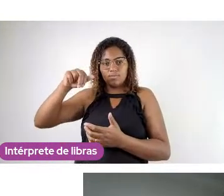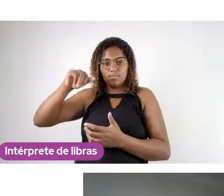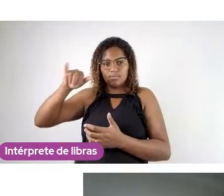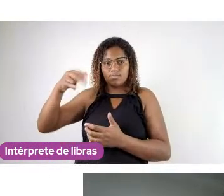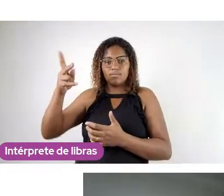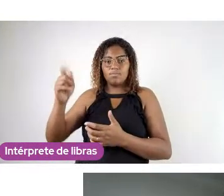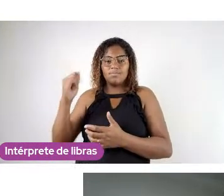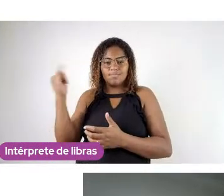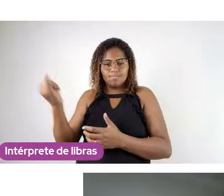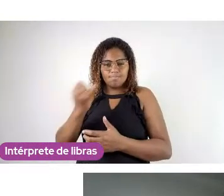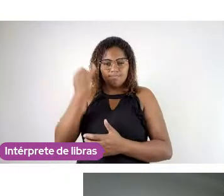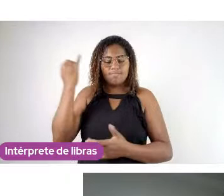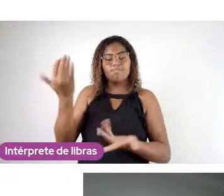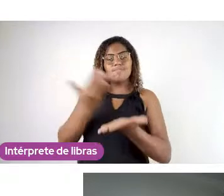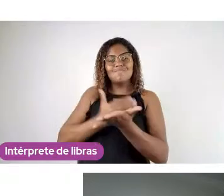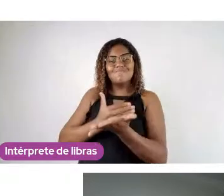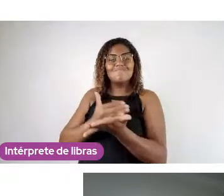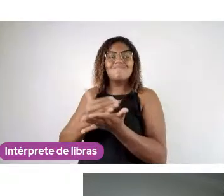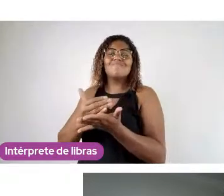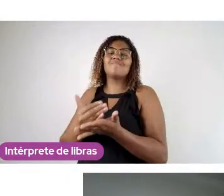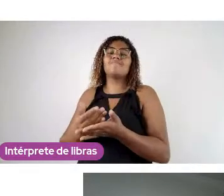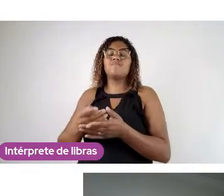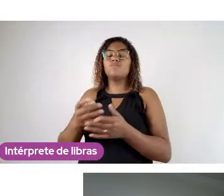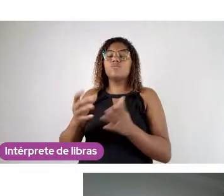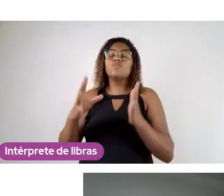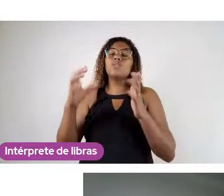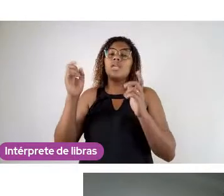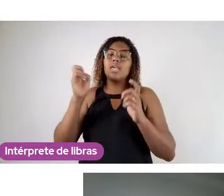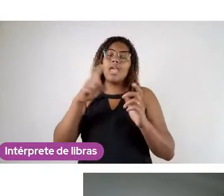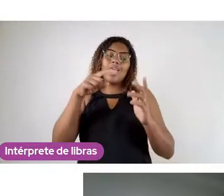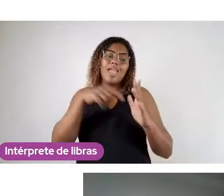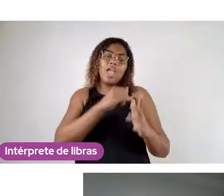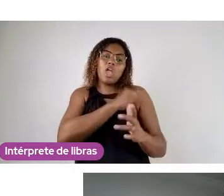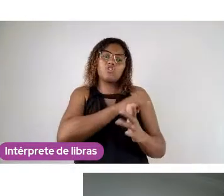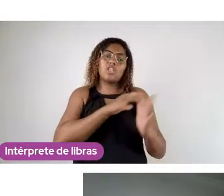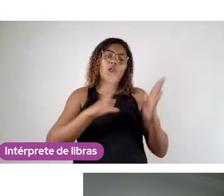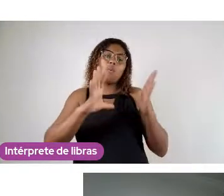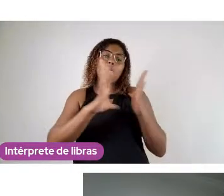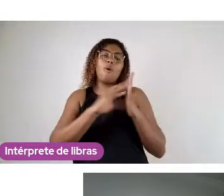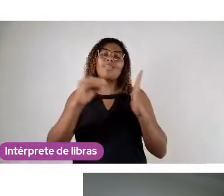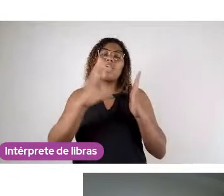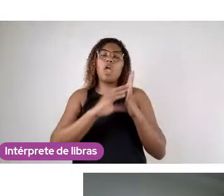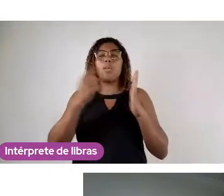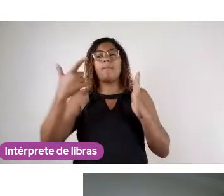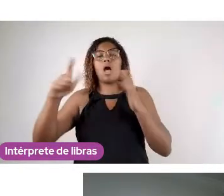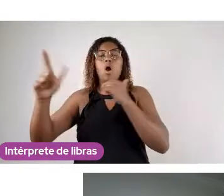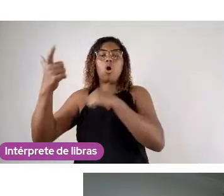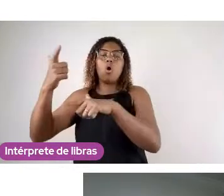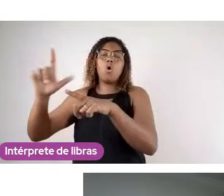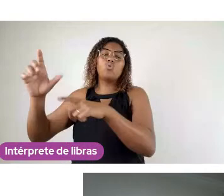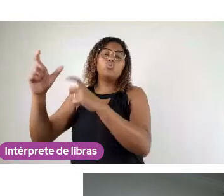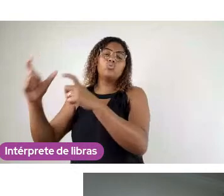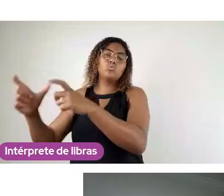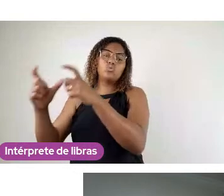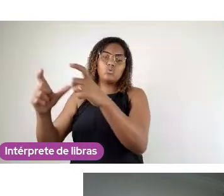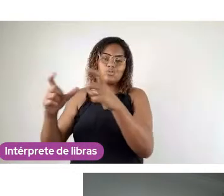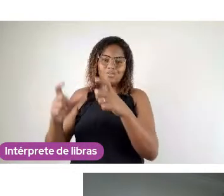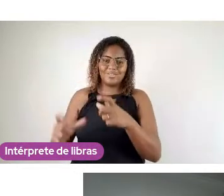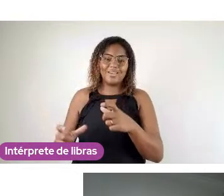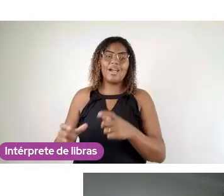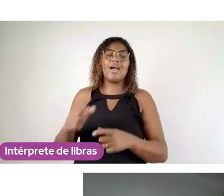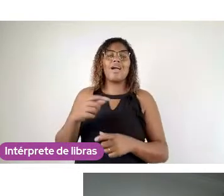de exemplo também para as outras cidades, como o Rio de Janeiro, ele acaba desempenhando esse protagonismo ambiental, né? Resgatar